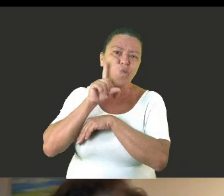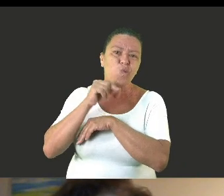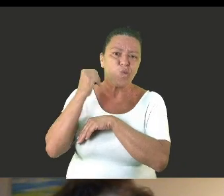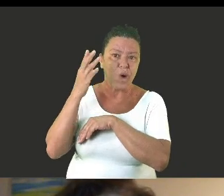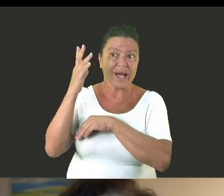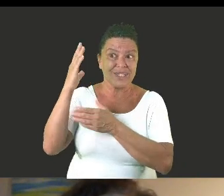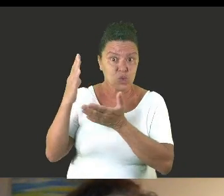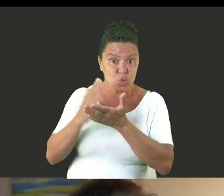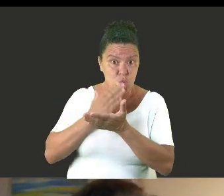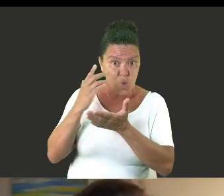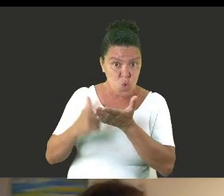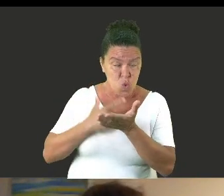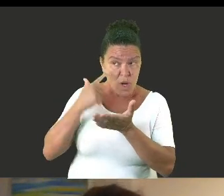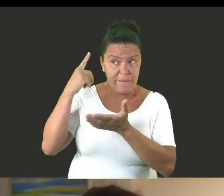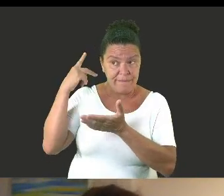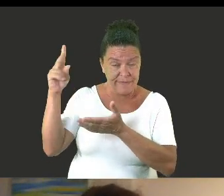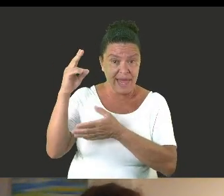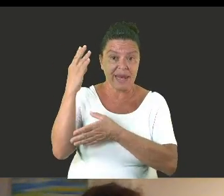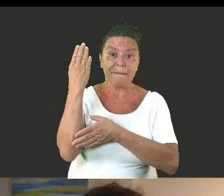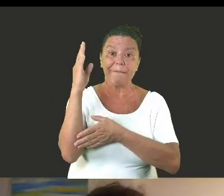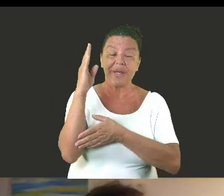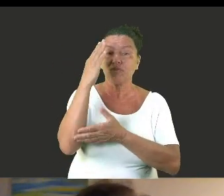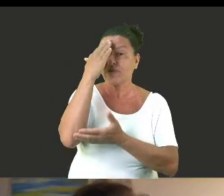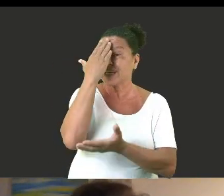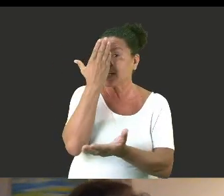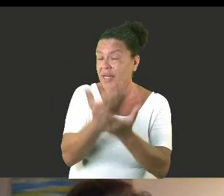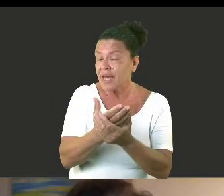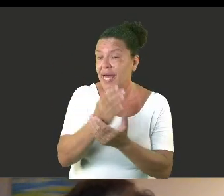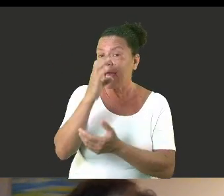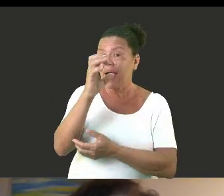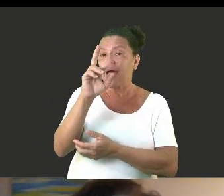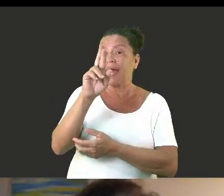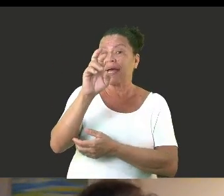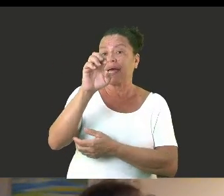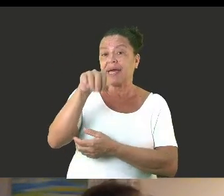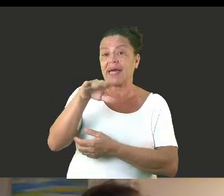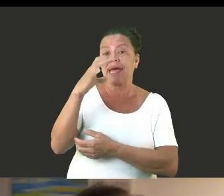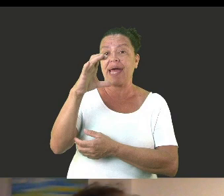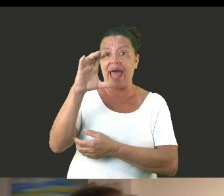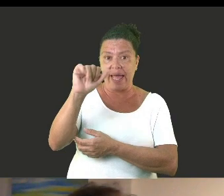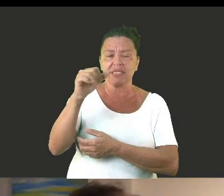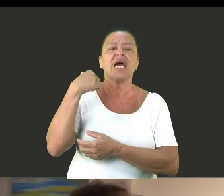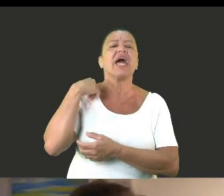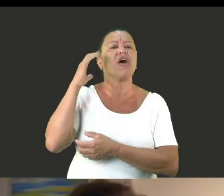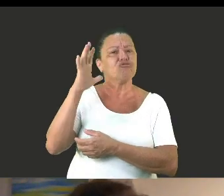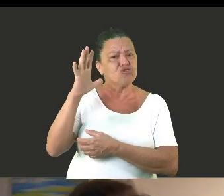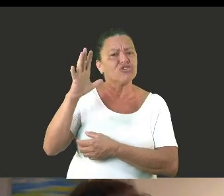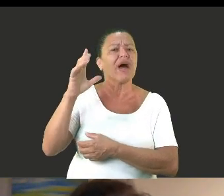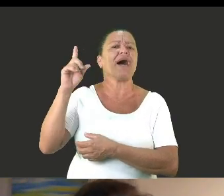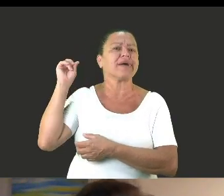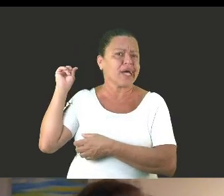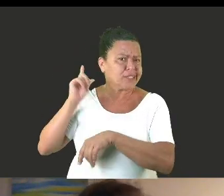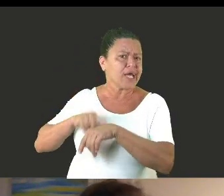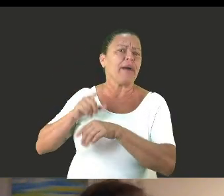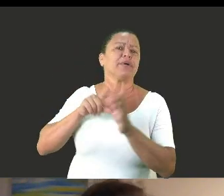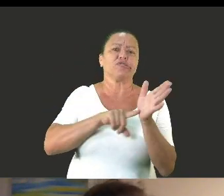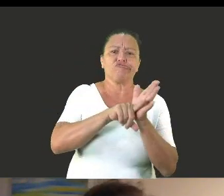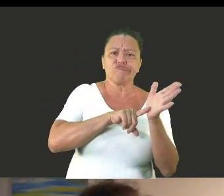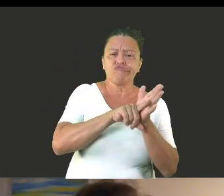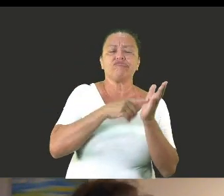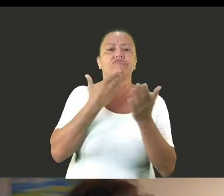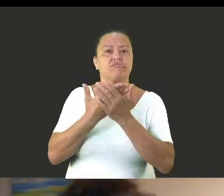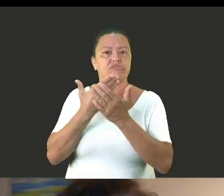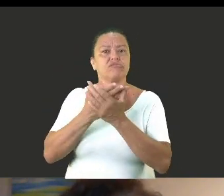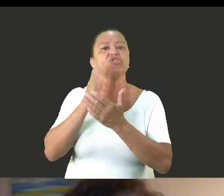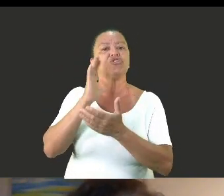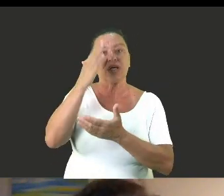livro dele chamado Biologia da Crença, porque naquela época eu também já estudava e pesquisava a respeito